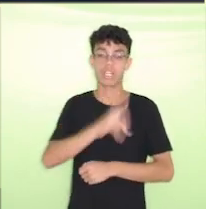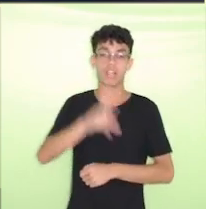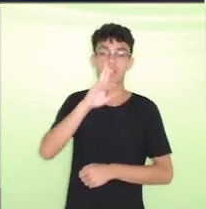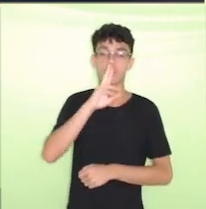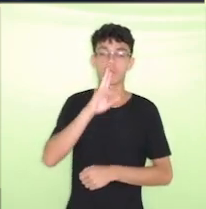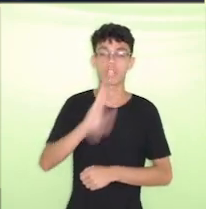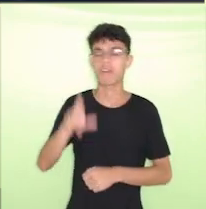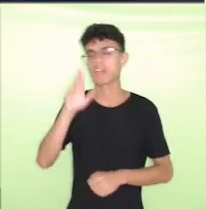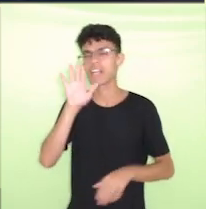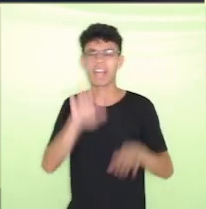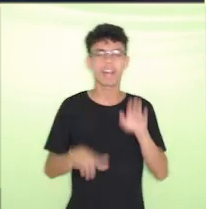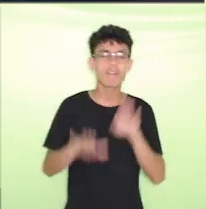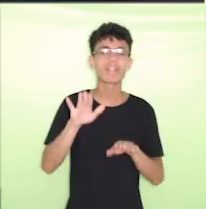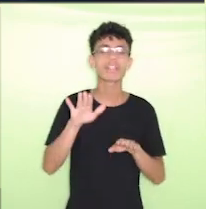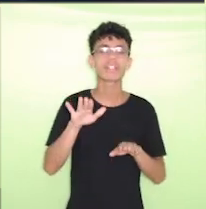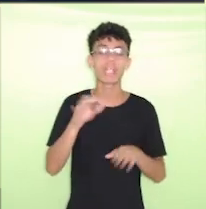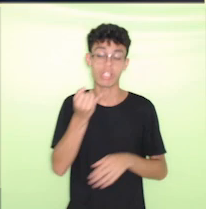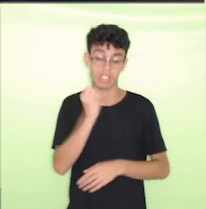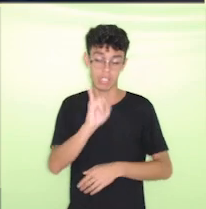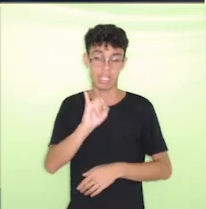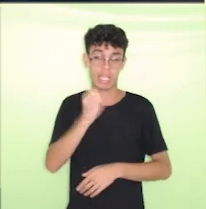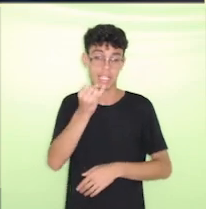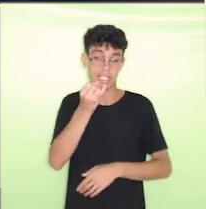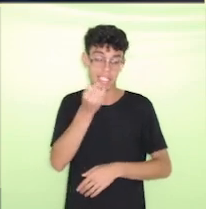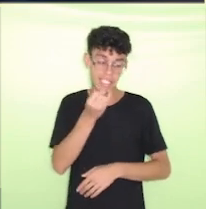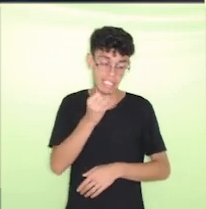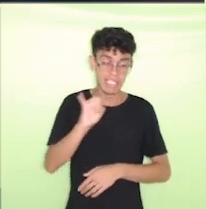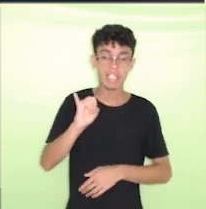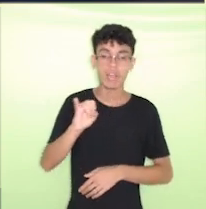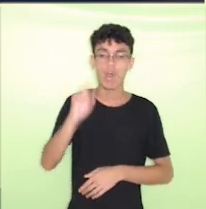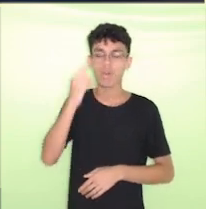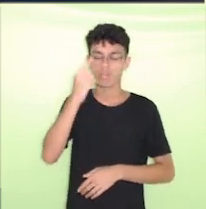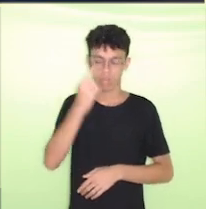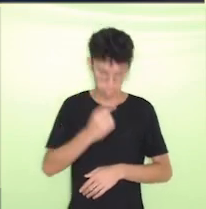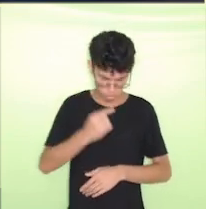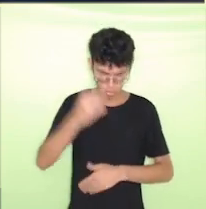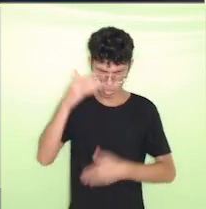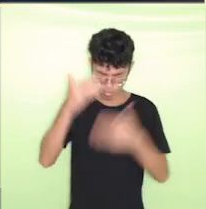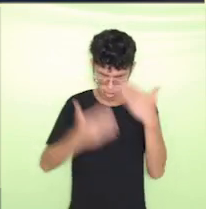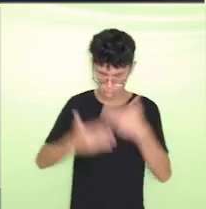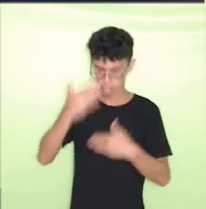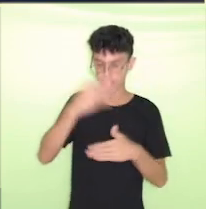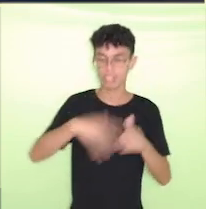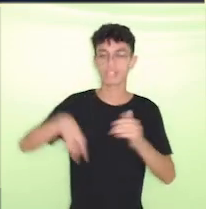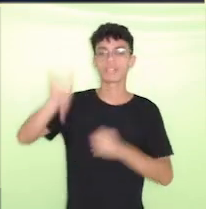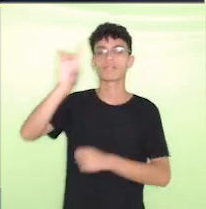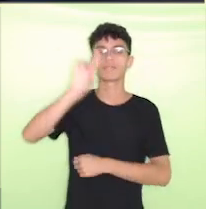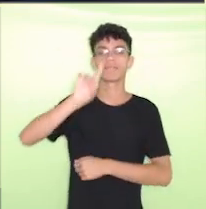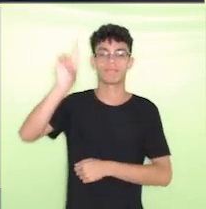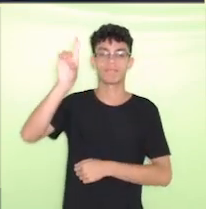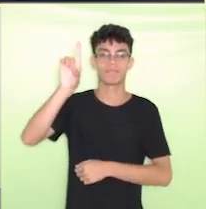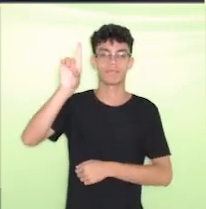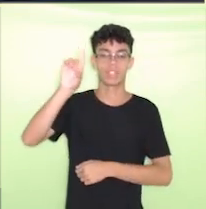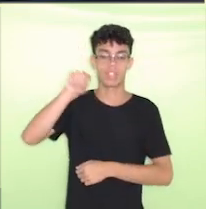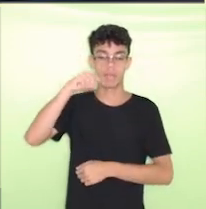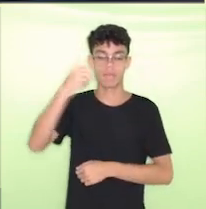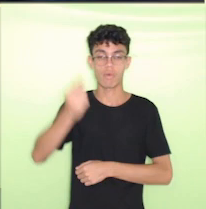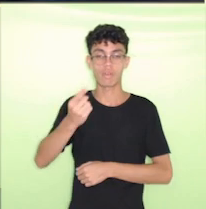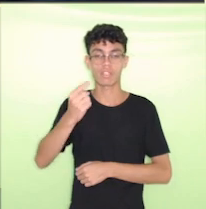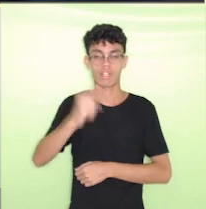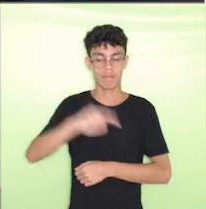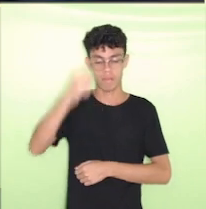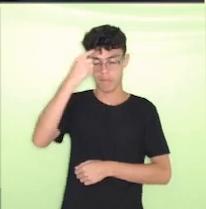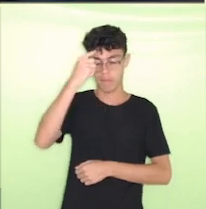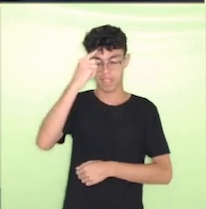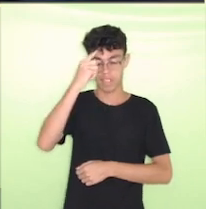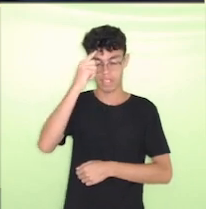que talvez, sim, abaixasse os olhos, mas só diante de Deus. E depois ela poderá pensar que